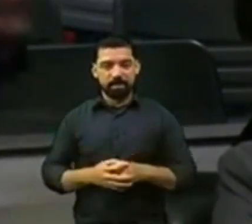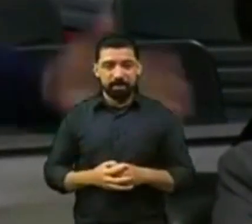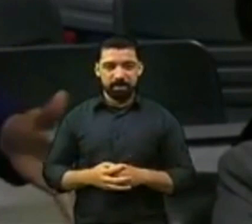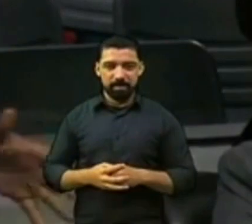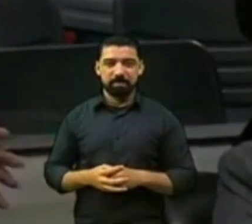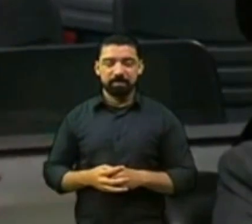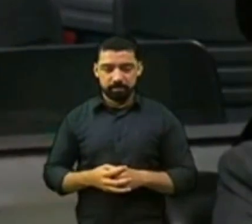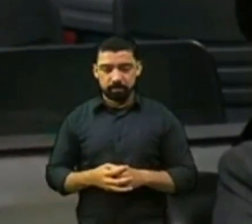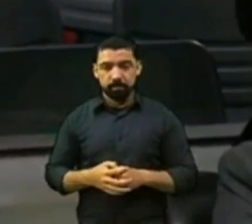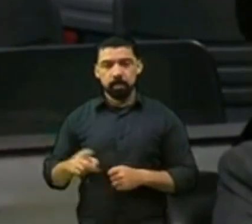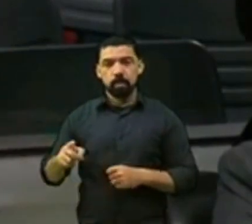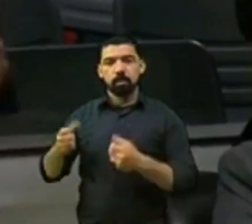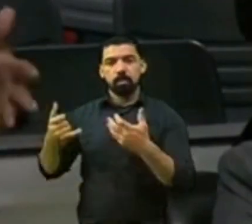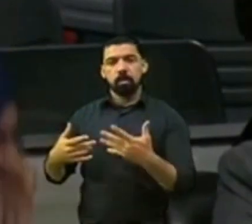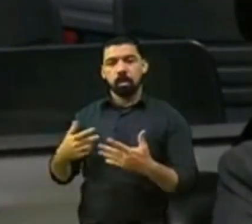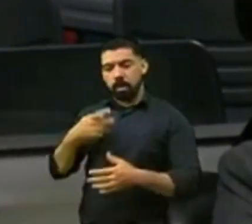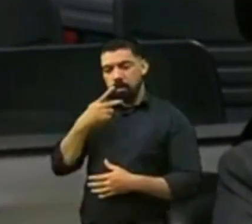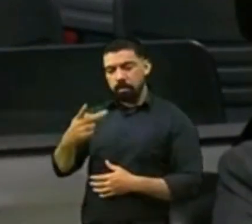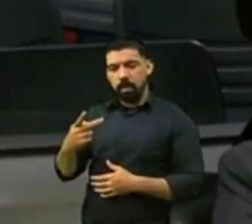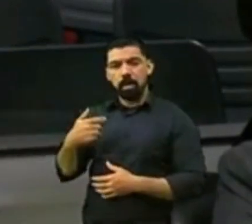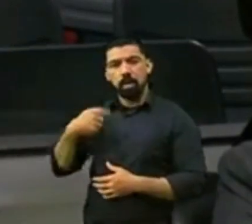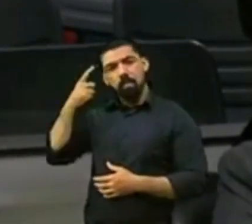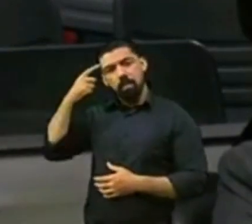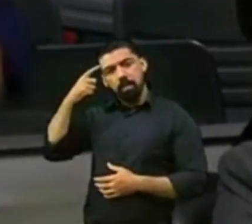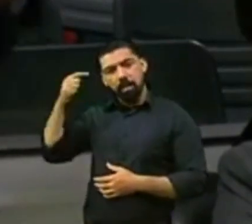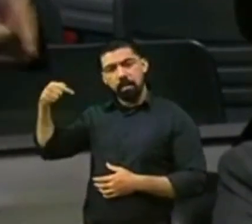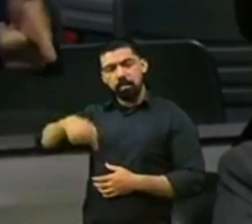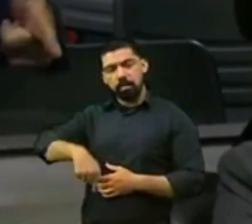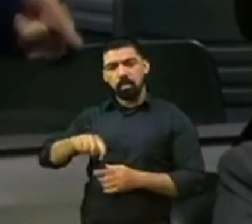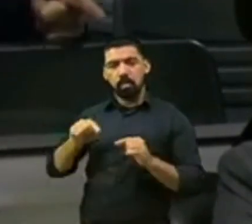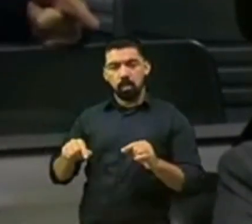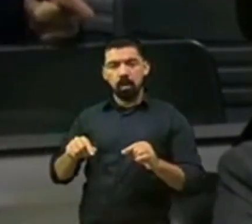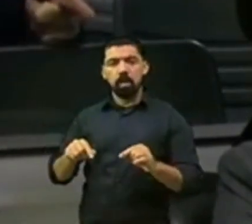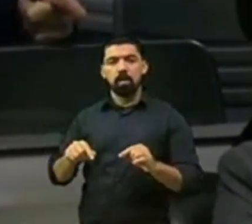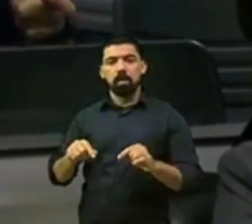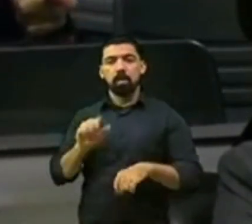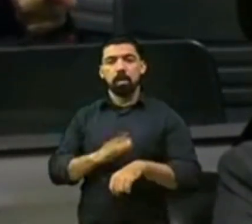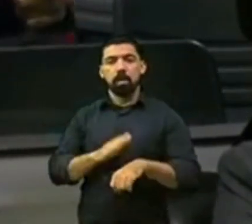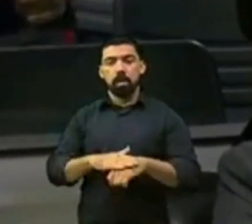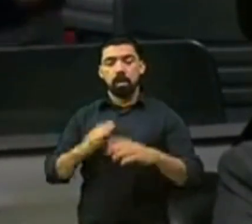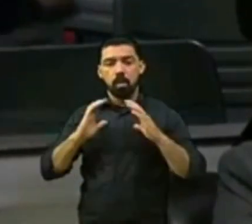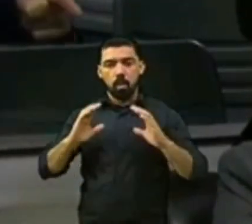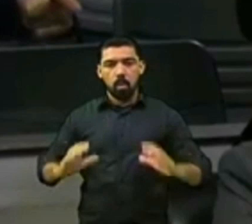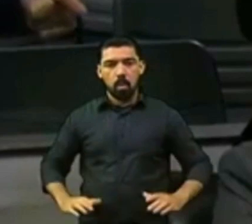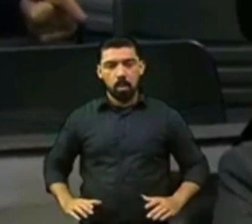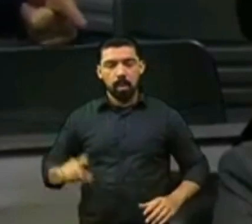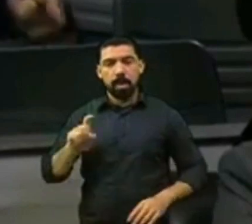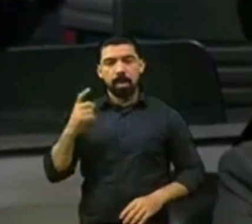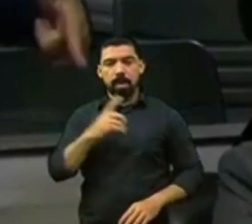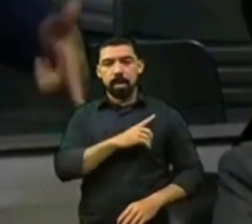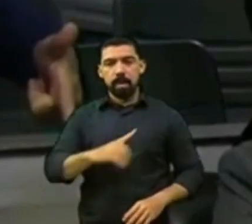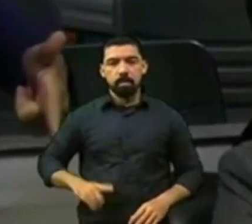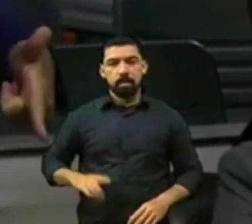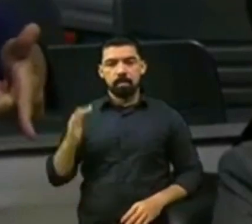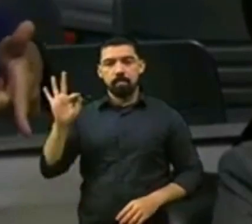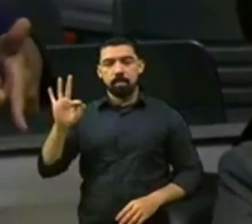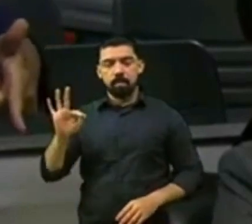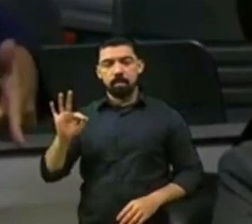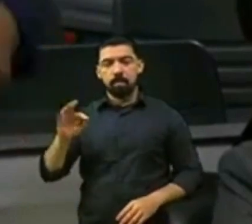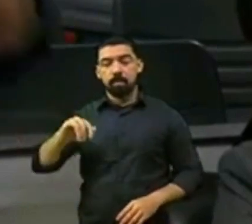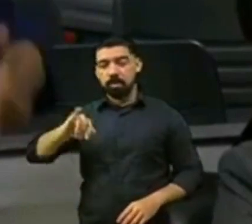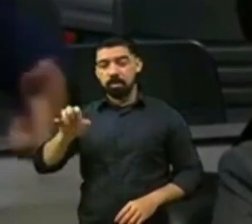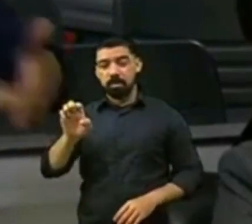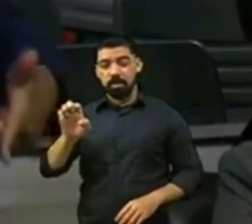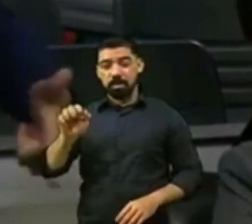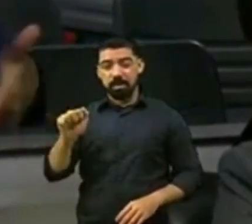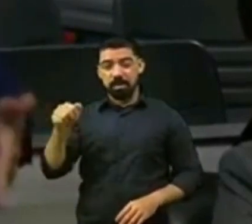ele rebateu a minha fala, eu esperava que ele viesse aqui dizer que repudia a atitude do ex-deputado federal Jean Willis.